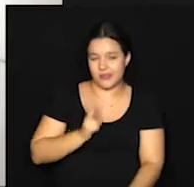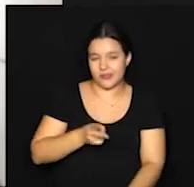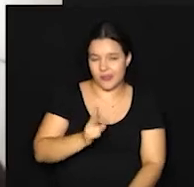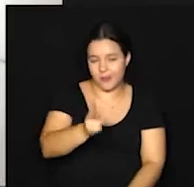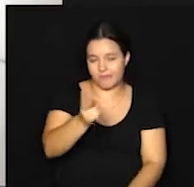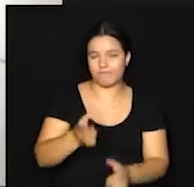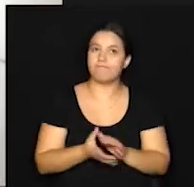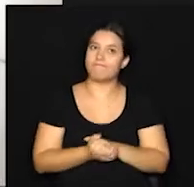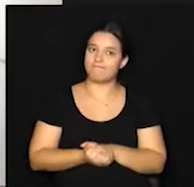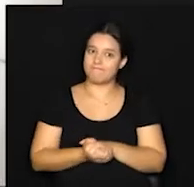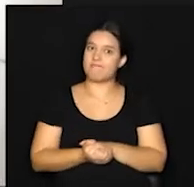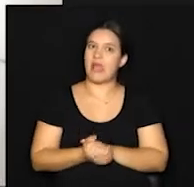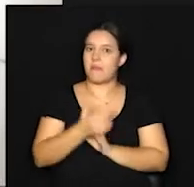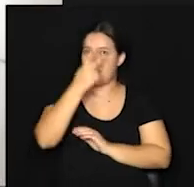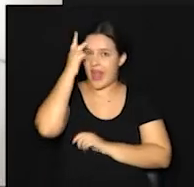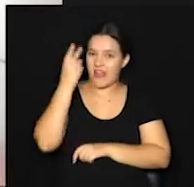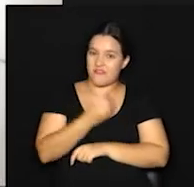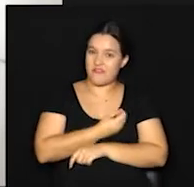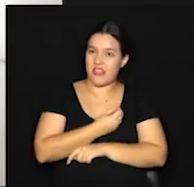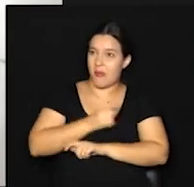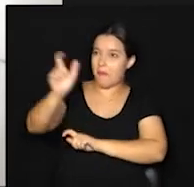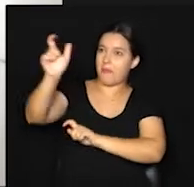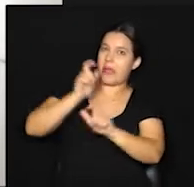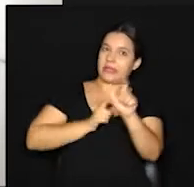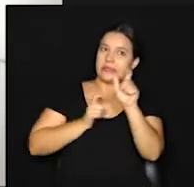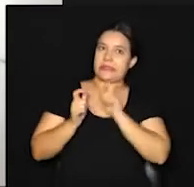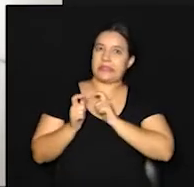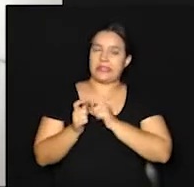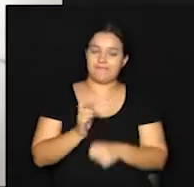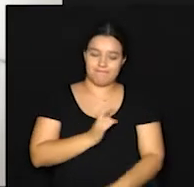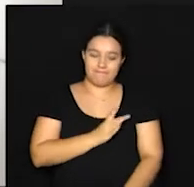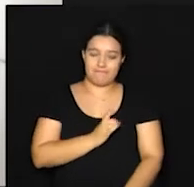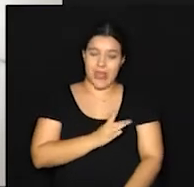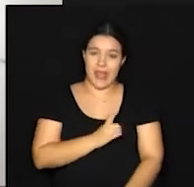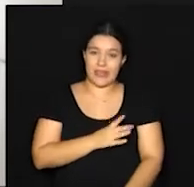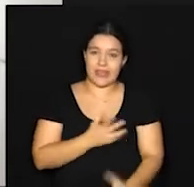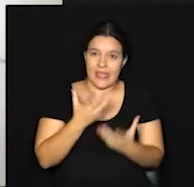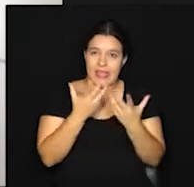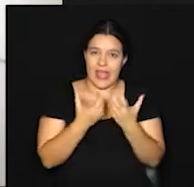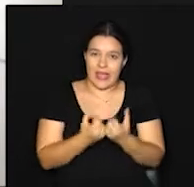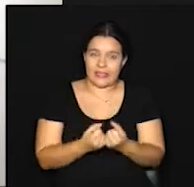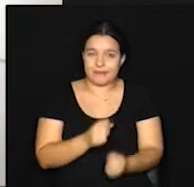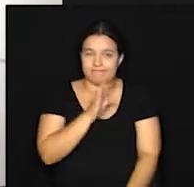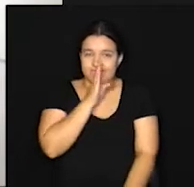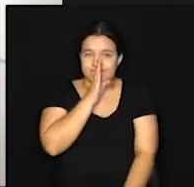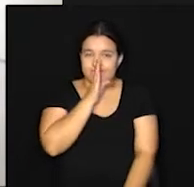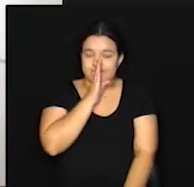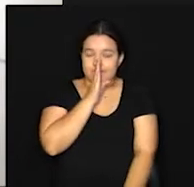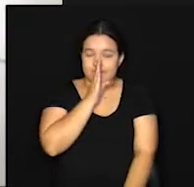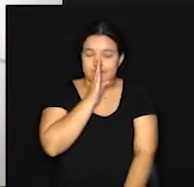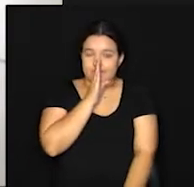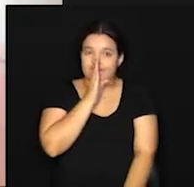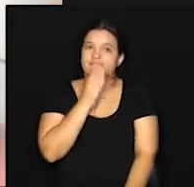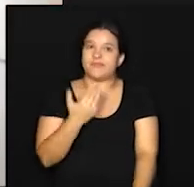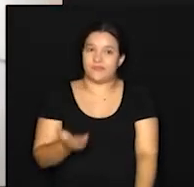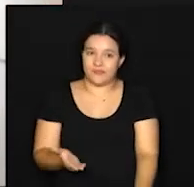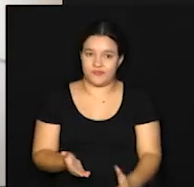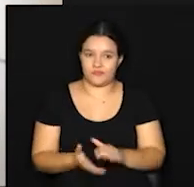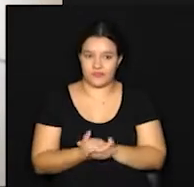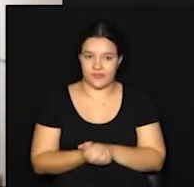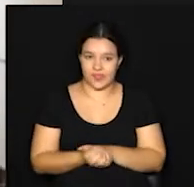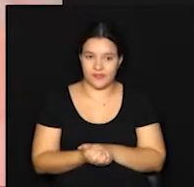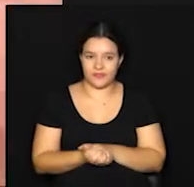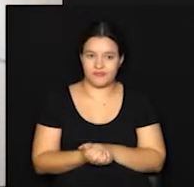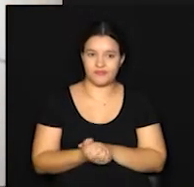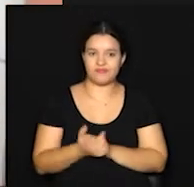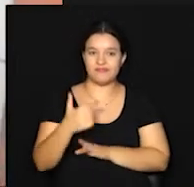vive sob ameaças, ela aceita ficar naquela relação porque ela tenta proteger as pessoas que estão em volta dela. Então, no meu caso